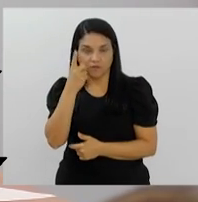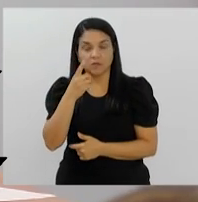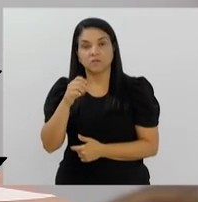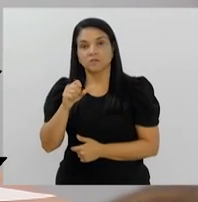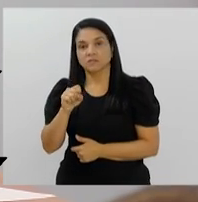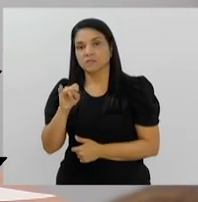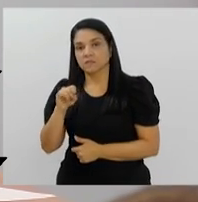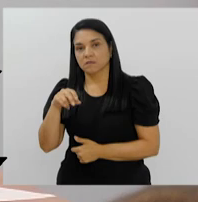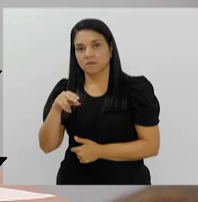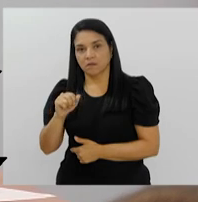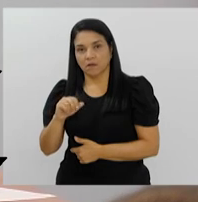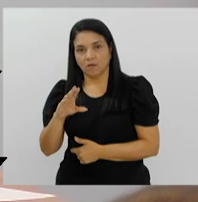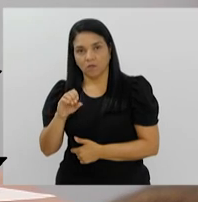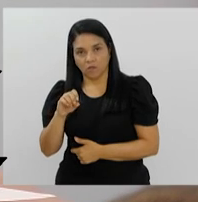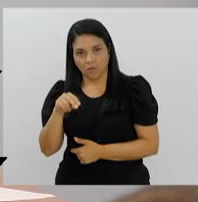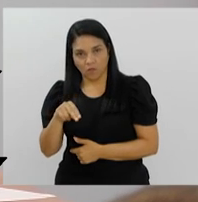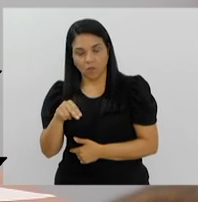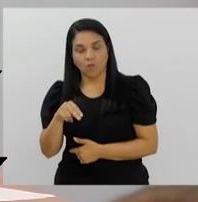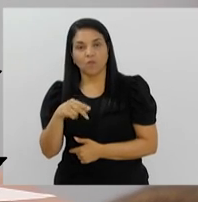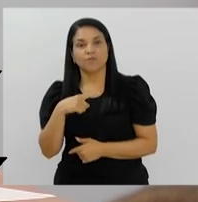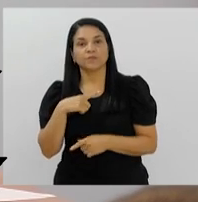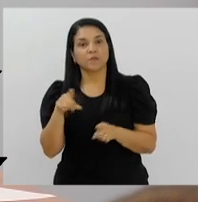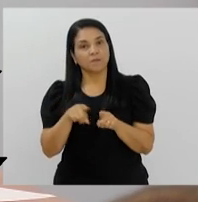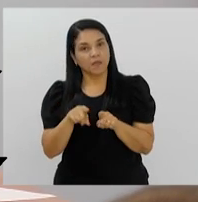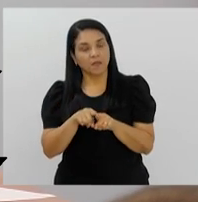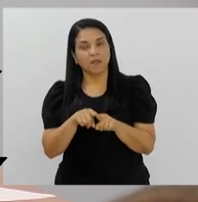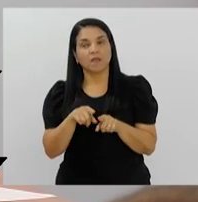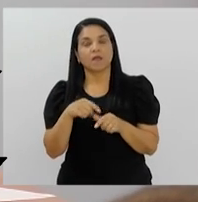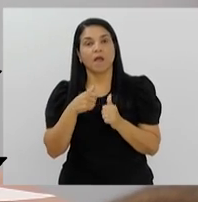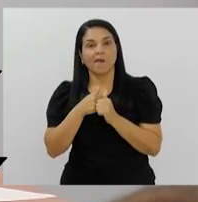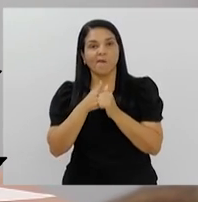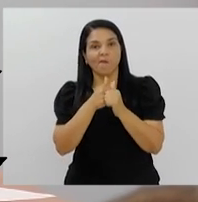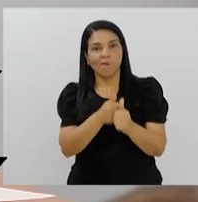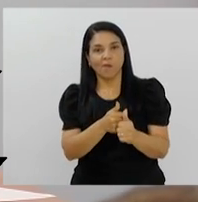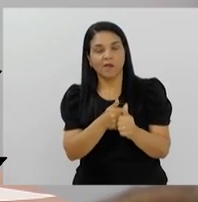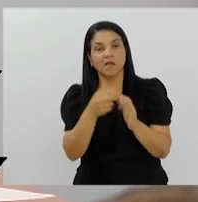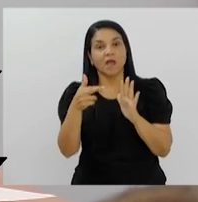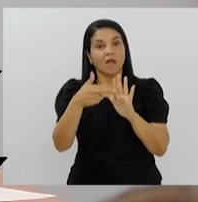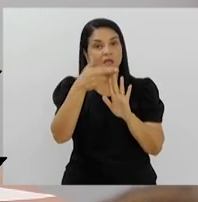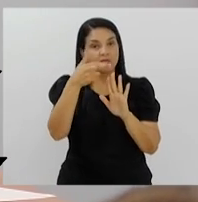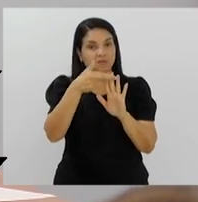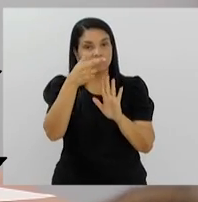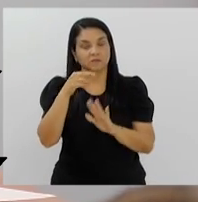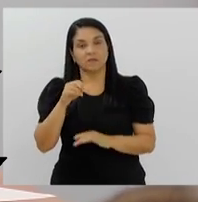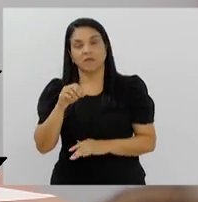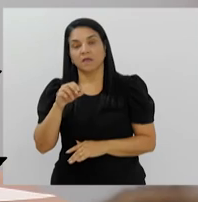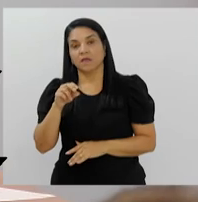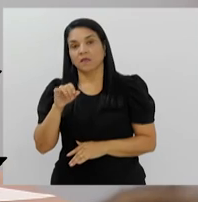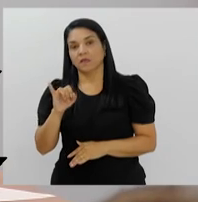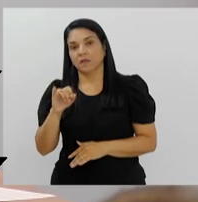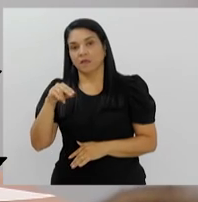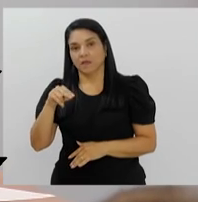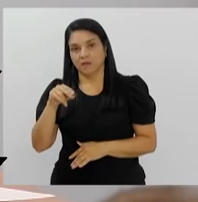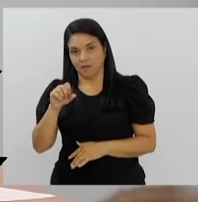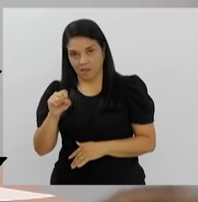também eh a gente acompanha também as resoluções da NS mas nada